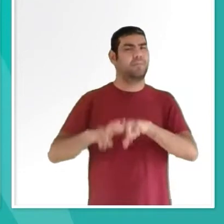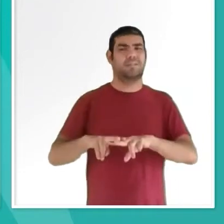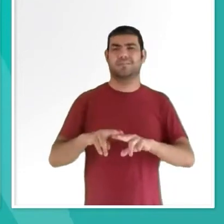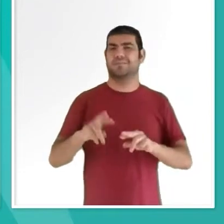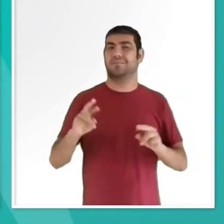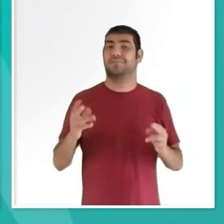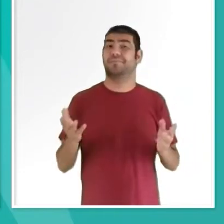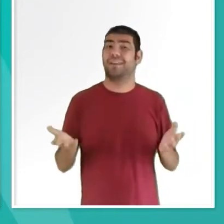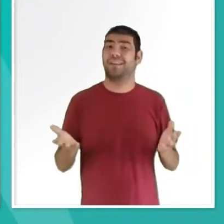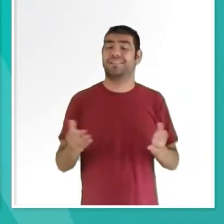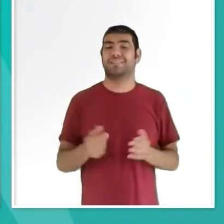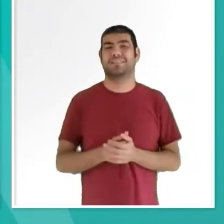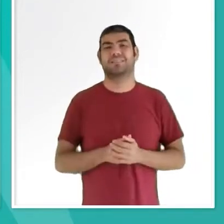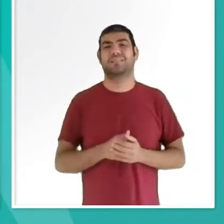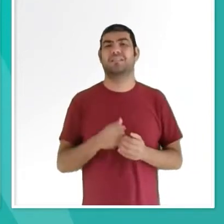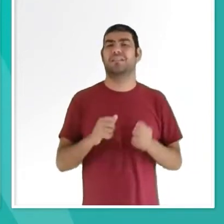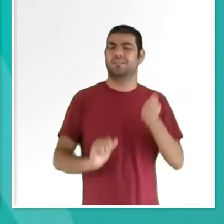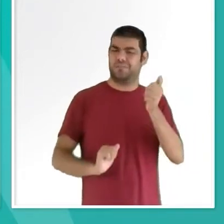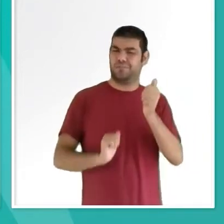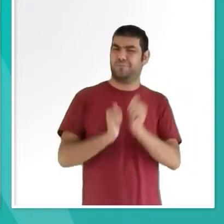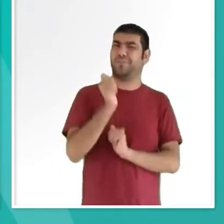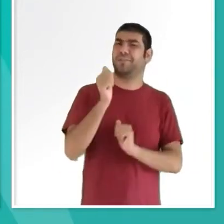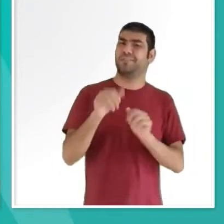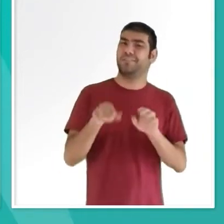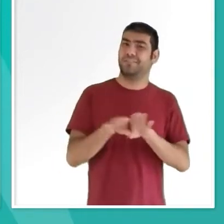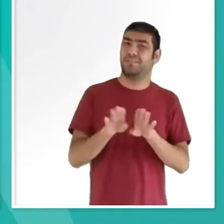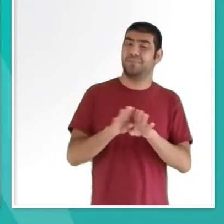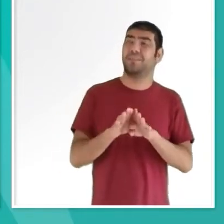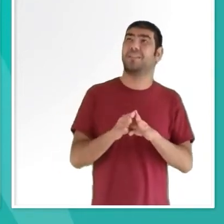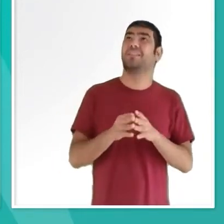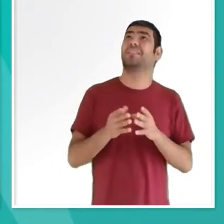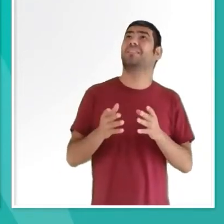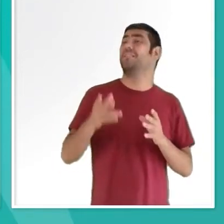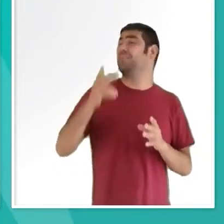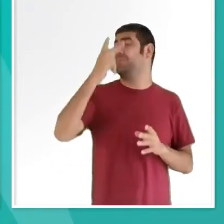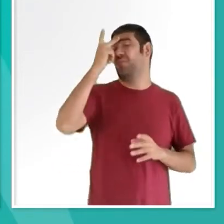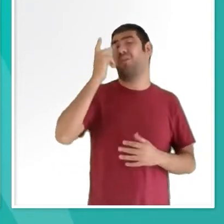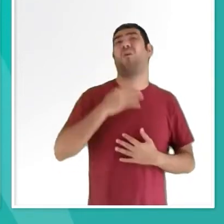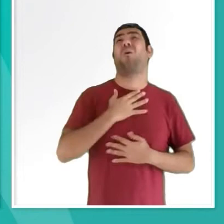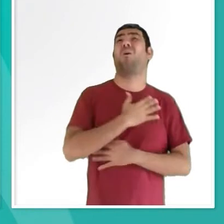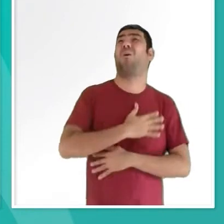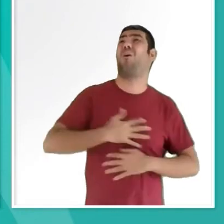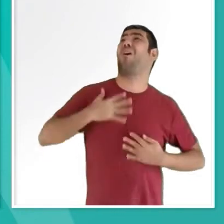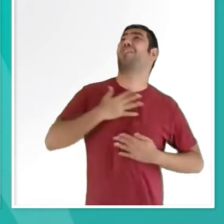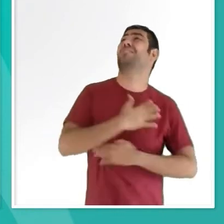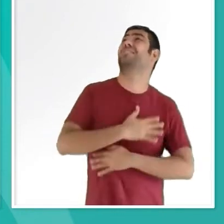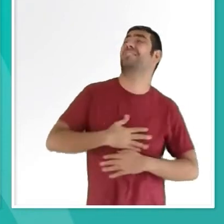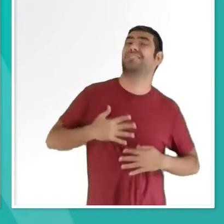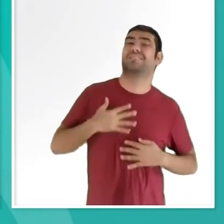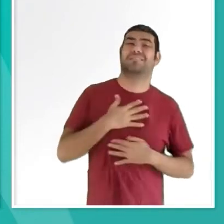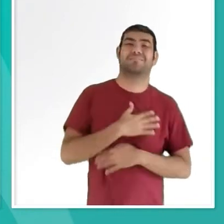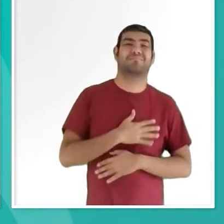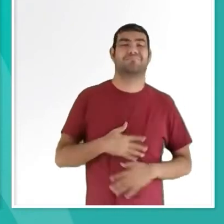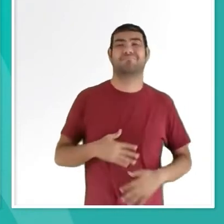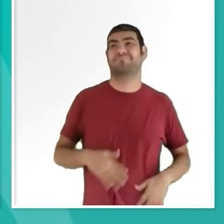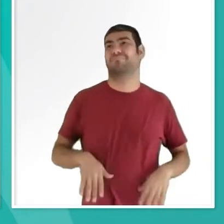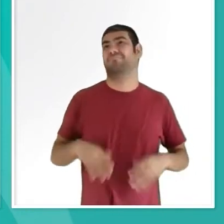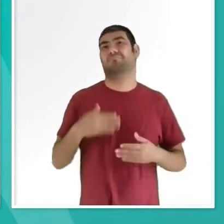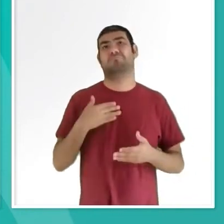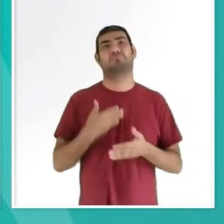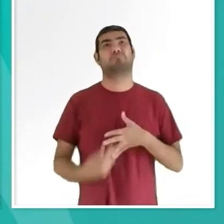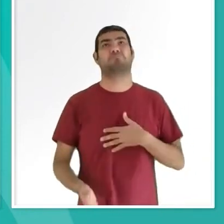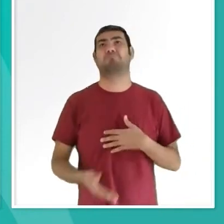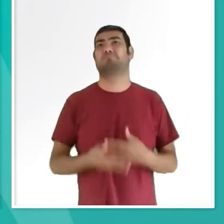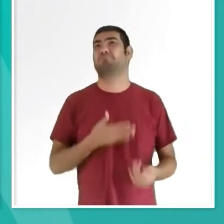um esporte também que ganhou assim a popularidade tão grande que as pessoas, mesmo sendo clandestino,